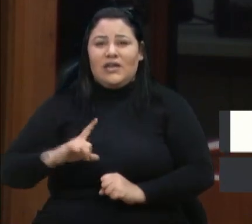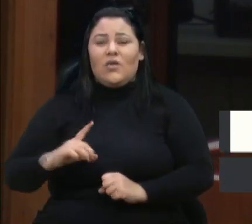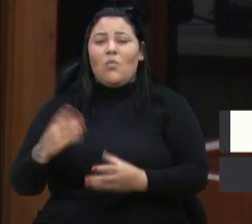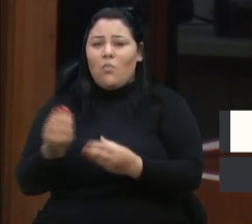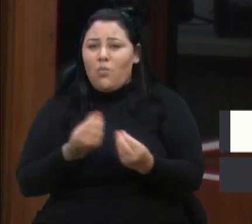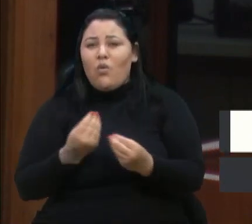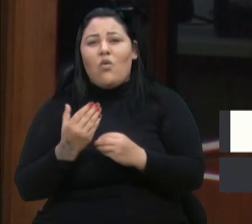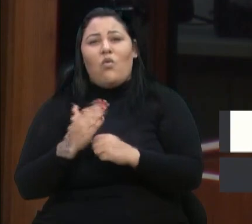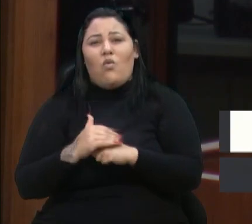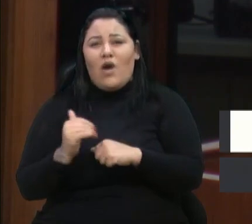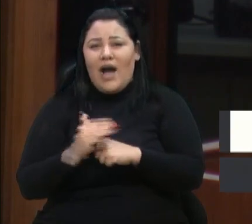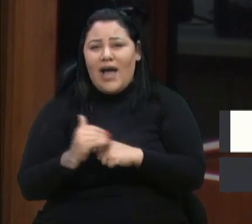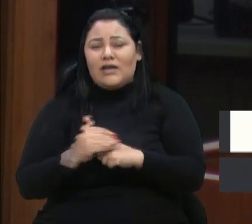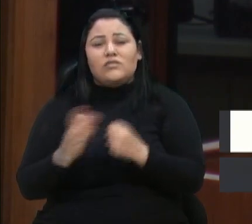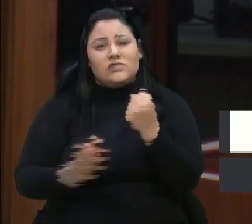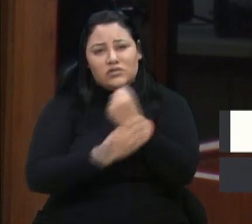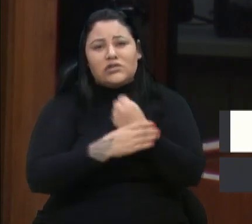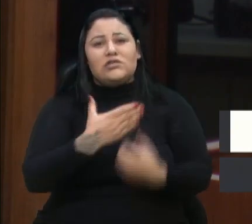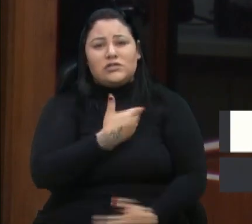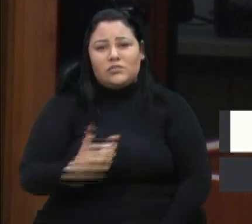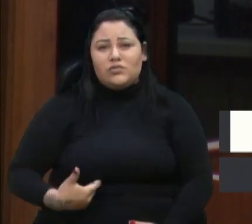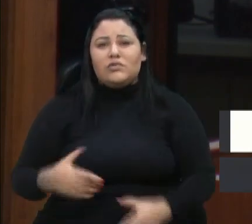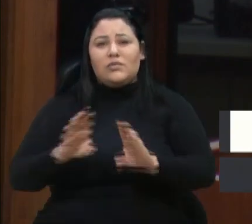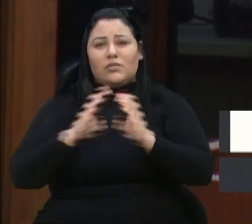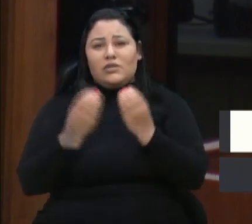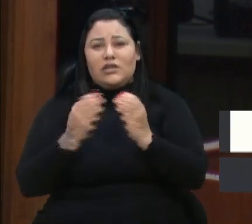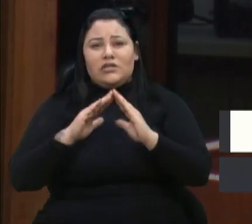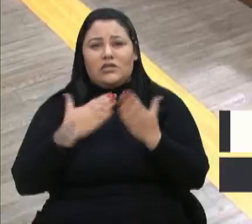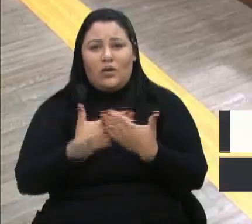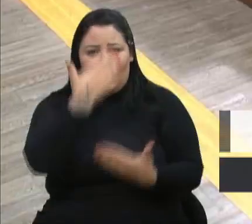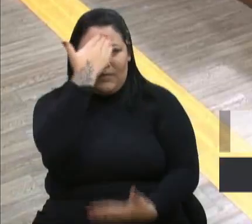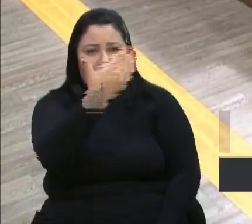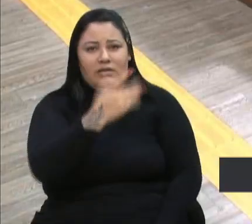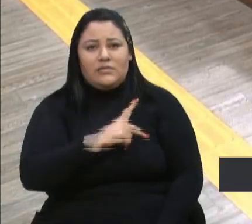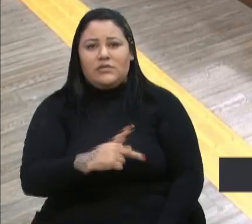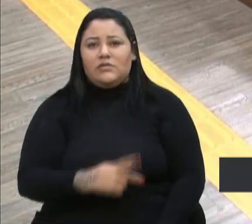e segurança pública para a comunidade escolar. Obrigado, presidente. Obrigado.